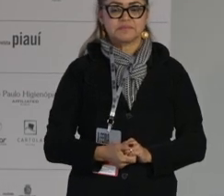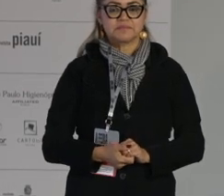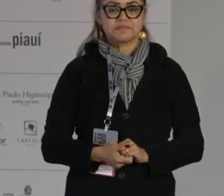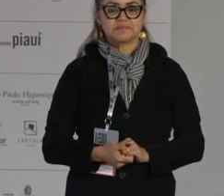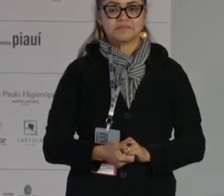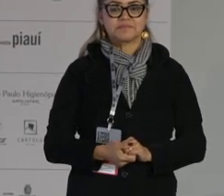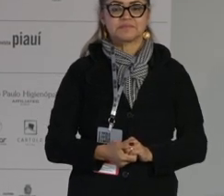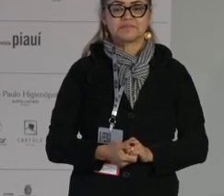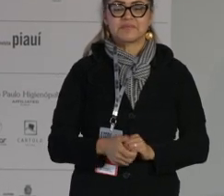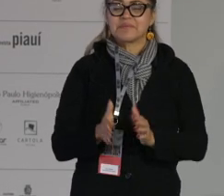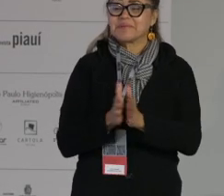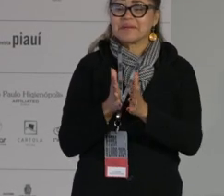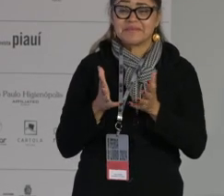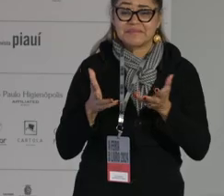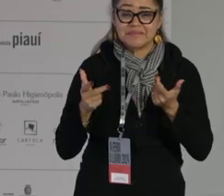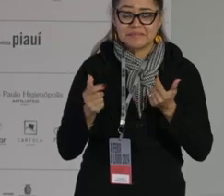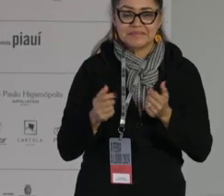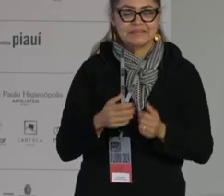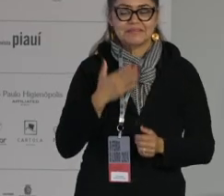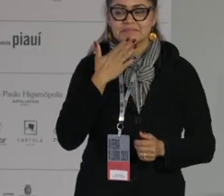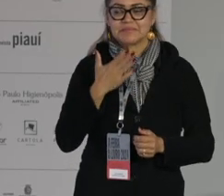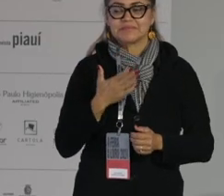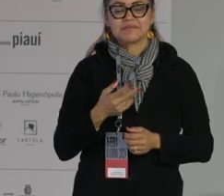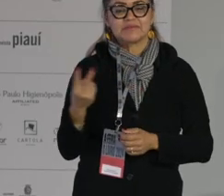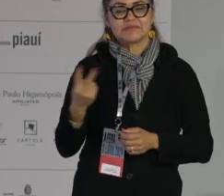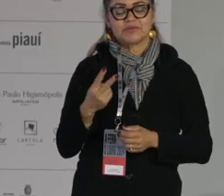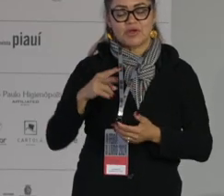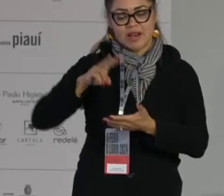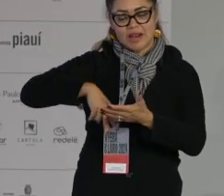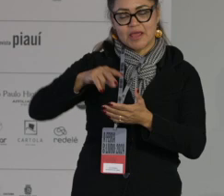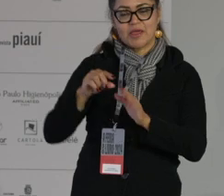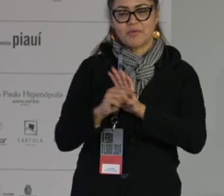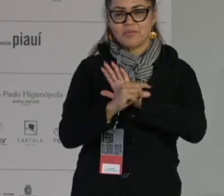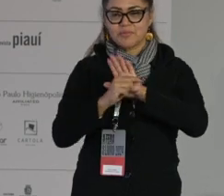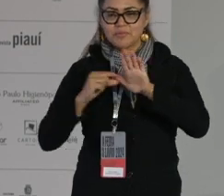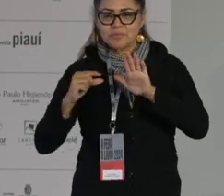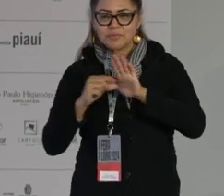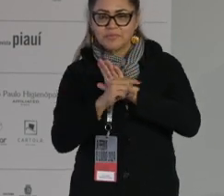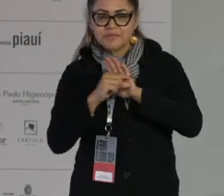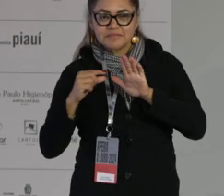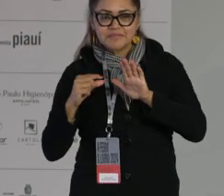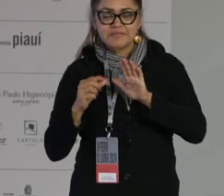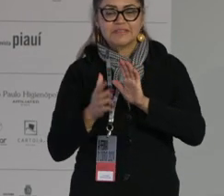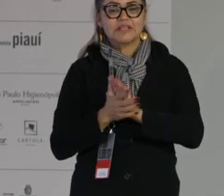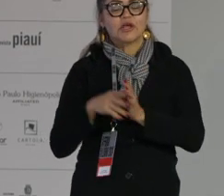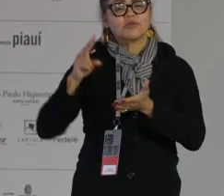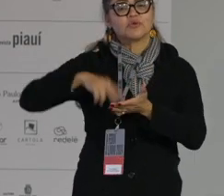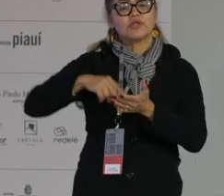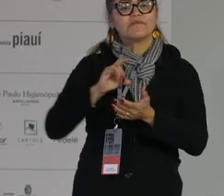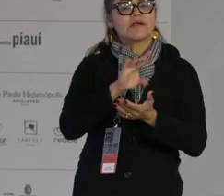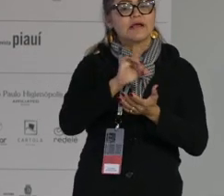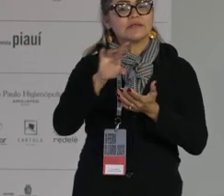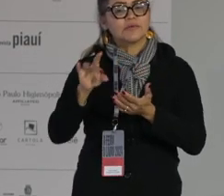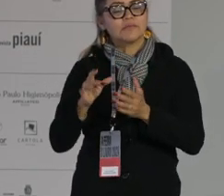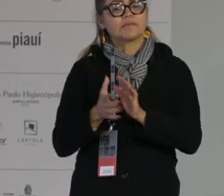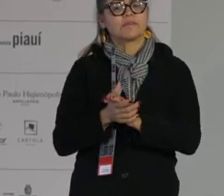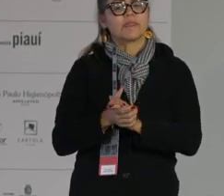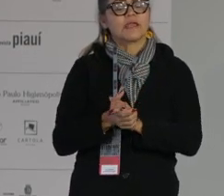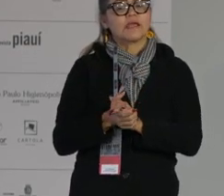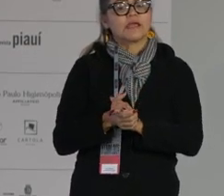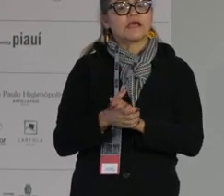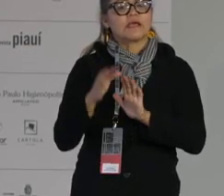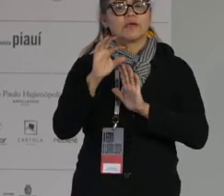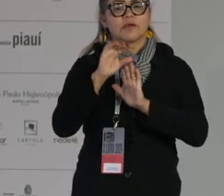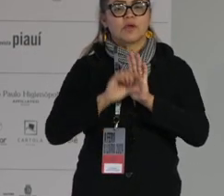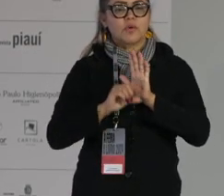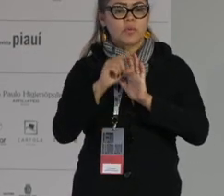Puxa, maravilhoso. Eu queria pedir para vocês dois lerem um trechinho do livro de cada um. Tem que ser um trechinhozinho, que a gente está